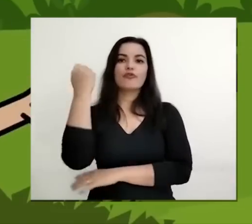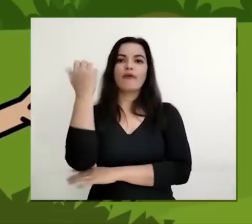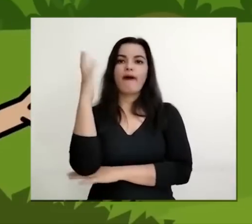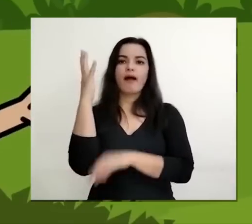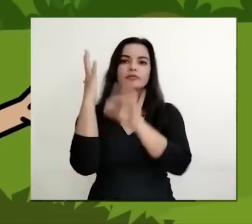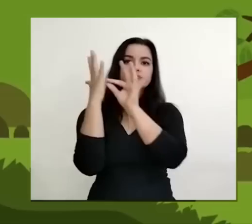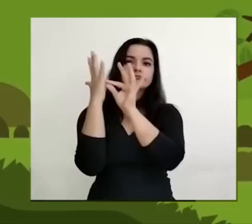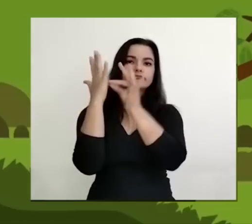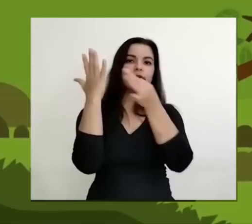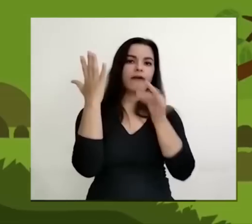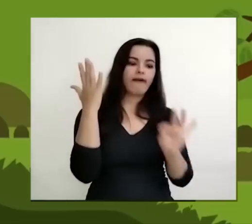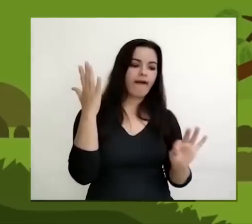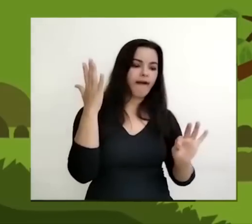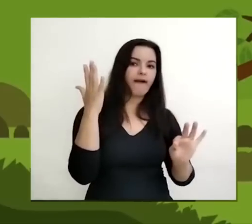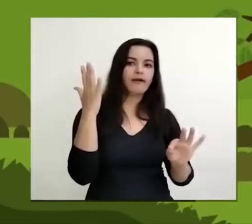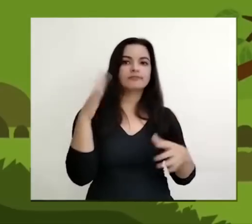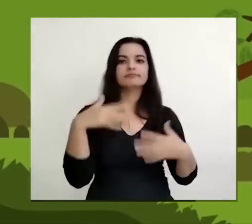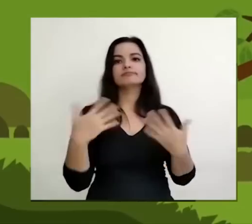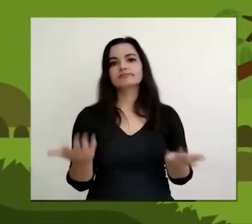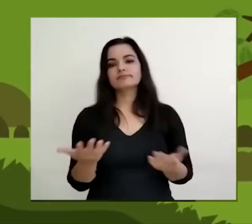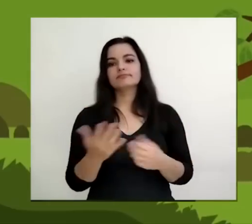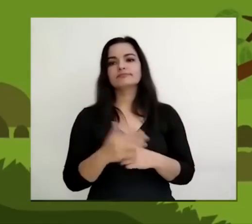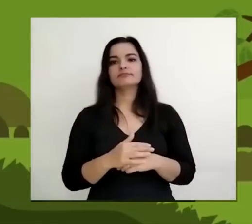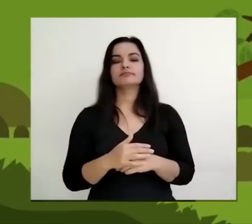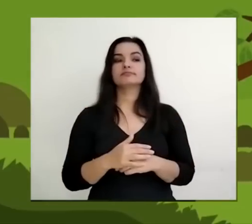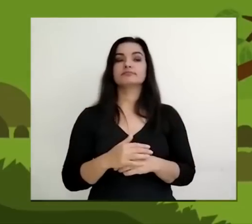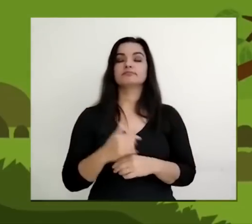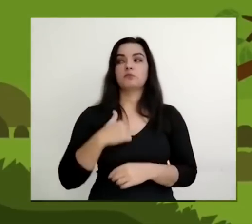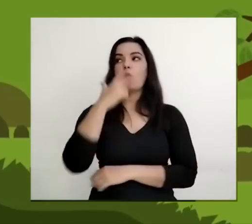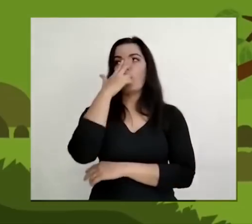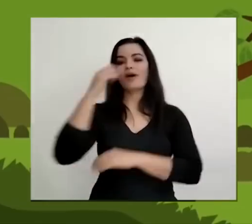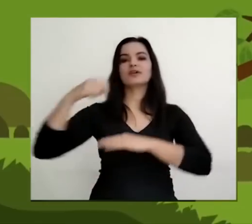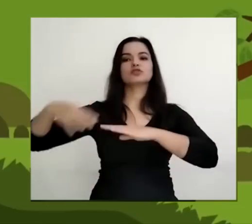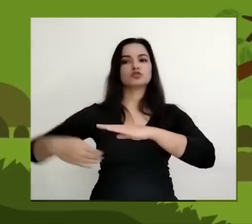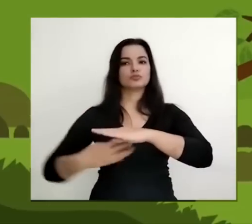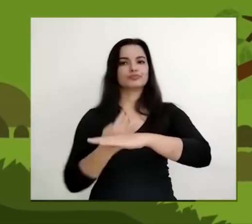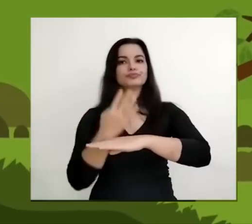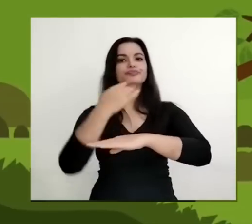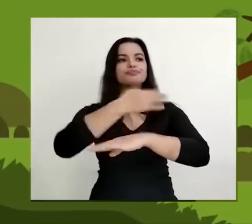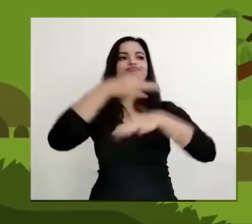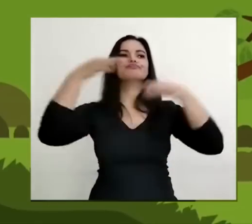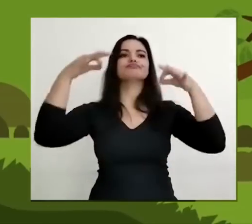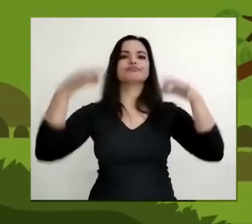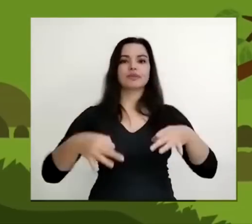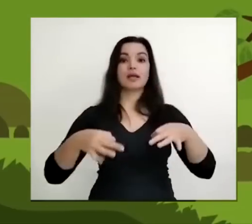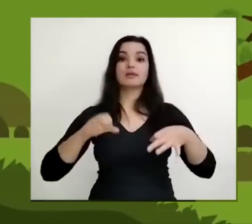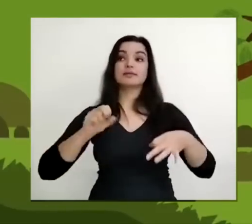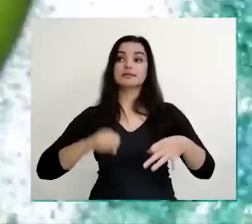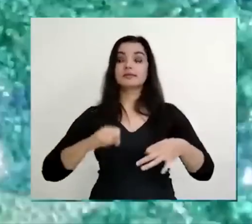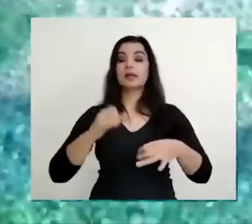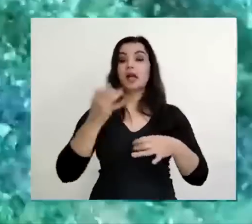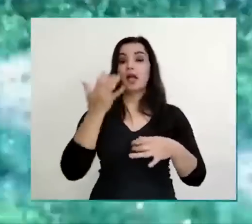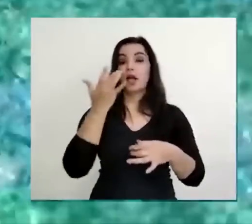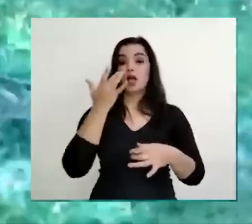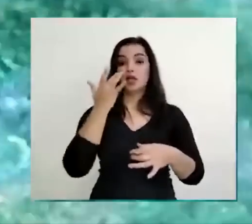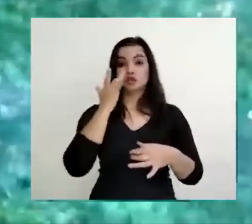não é mesmo? Algo me diz que o peixonauta estava certo. Se existir um tesouro, ele está em um